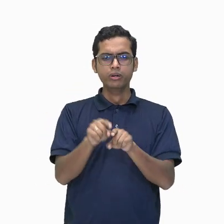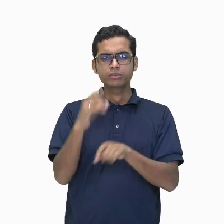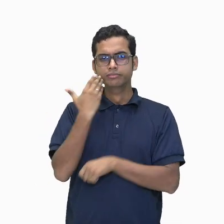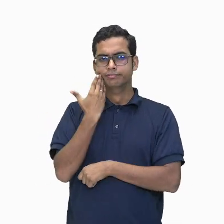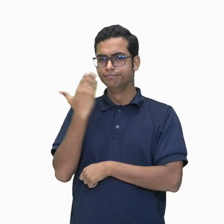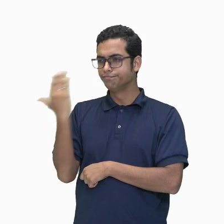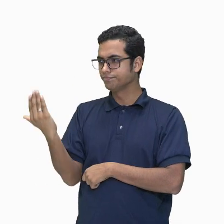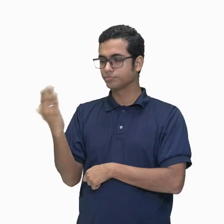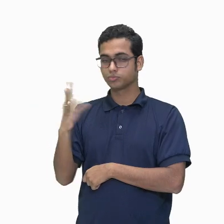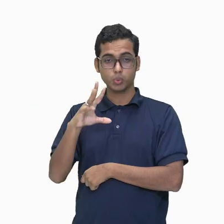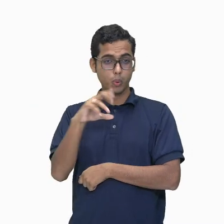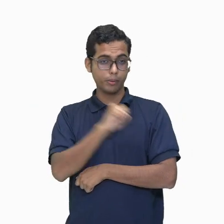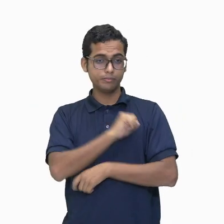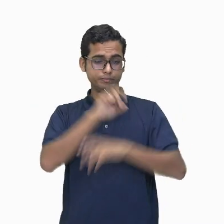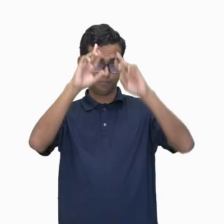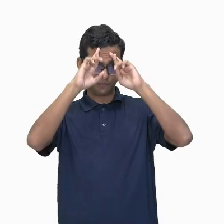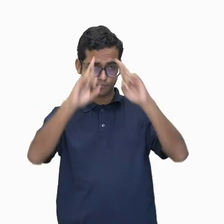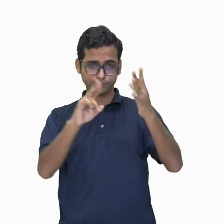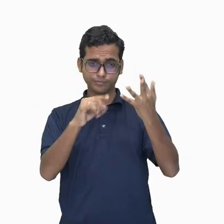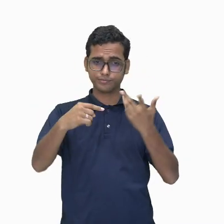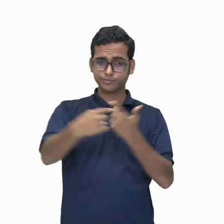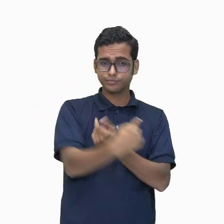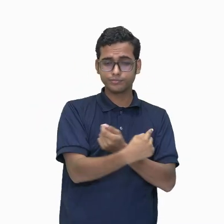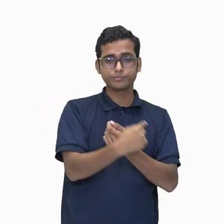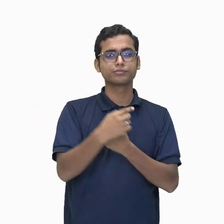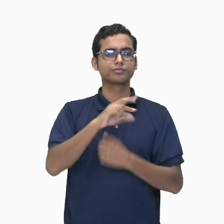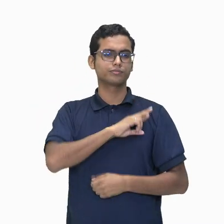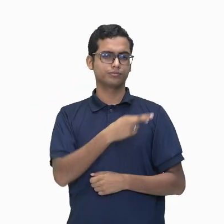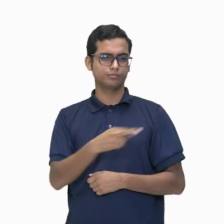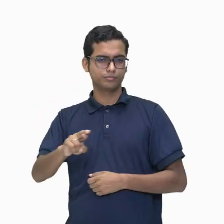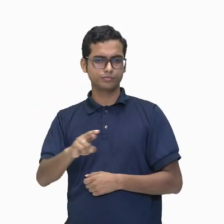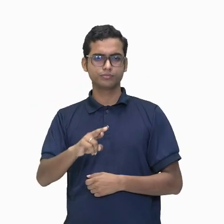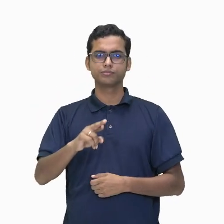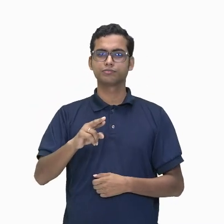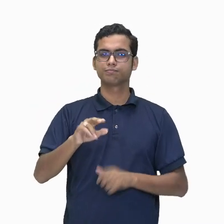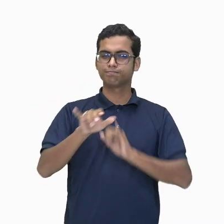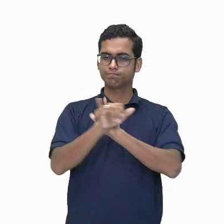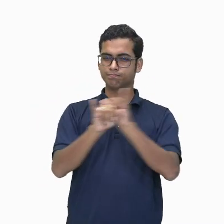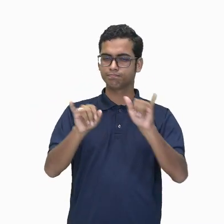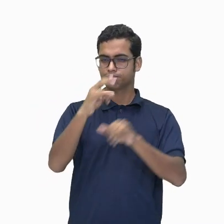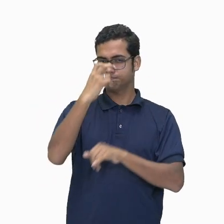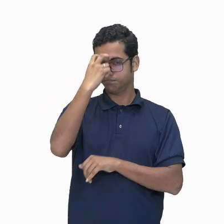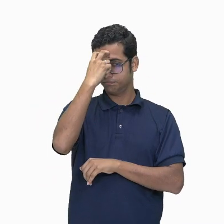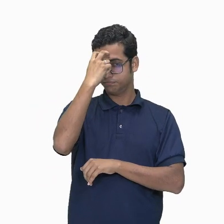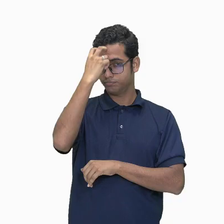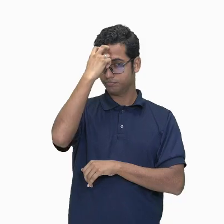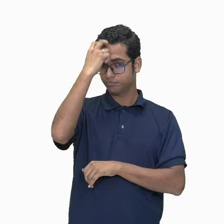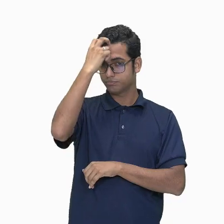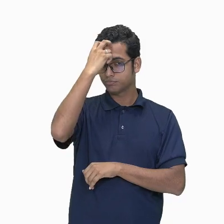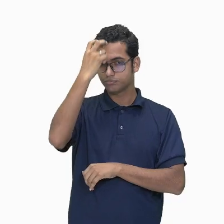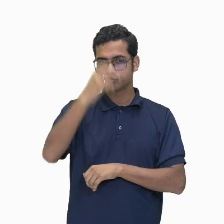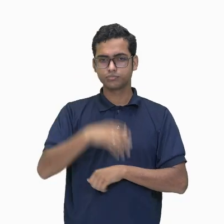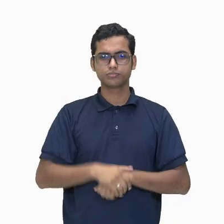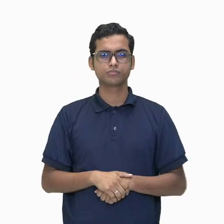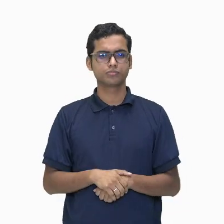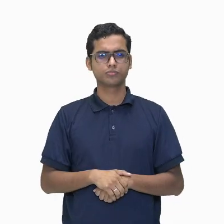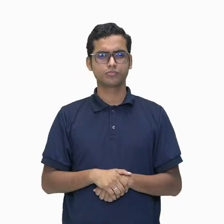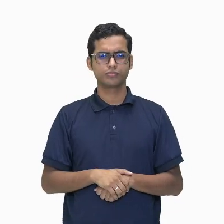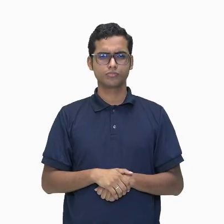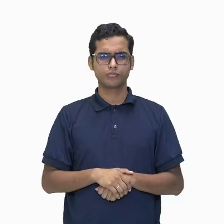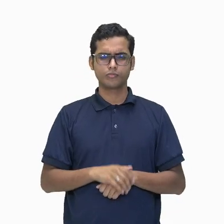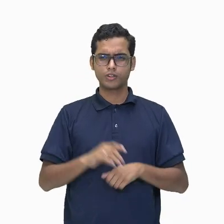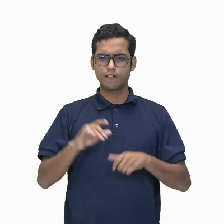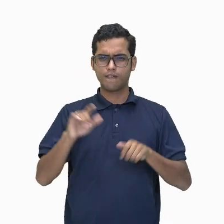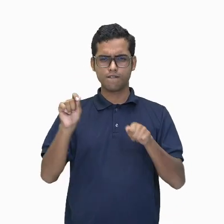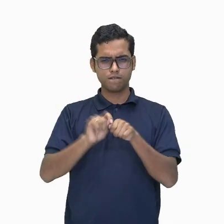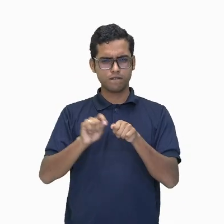nas várias religiões. E olha só uma mensagem hinduísta. Não faça aos outros